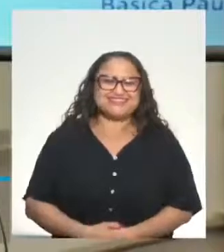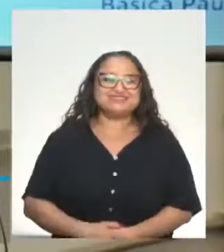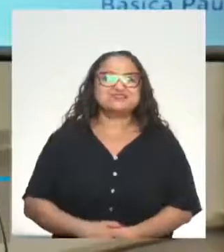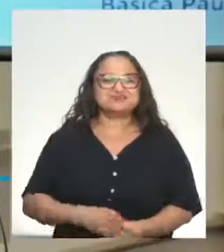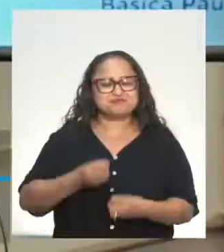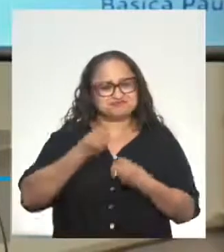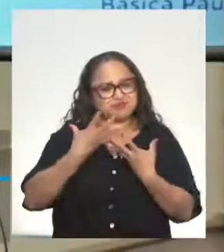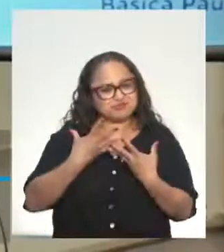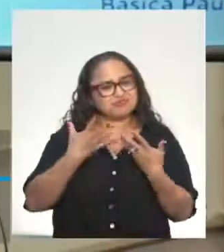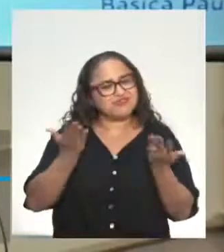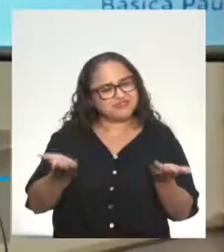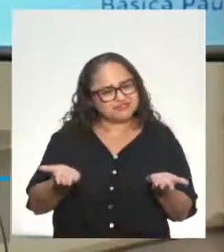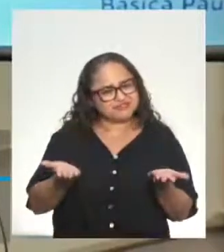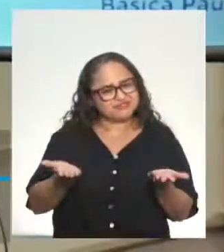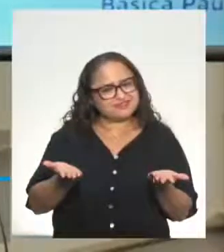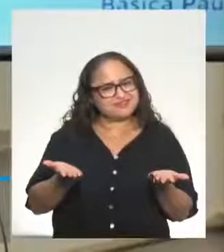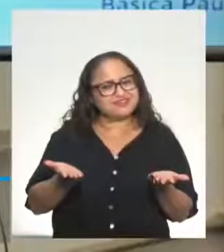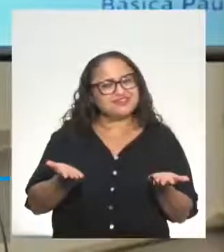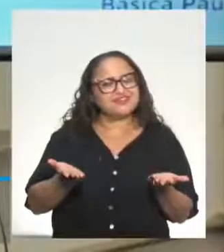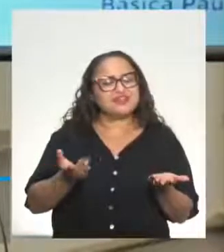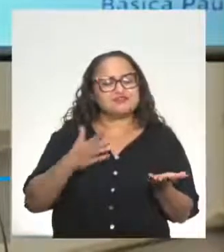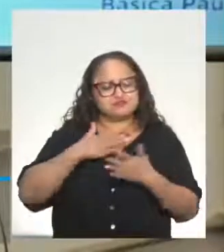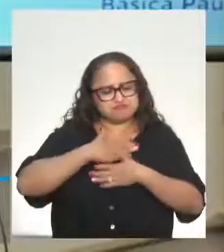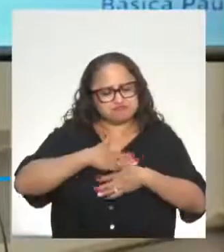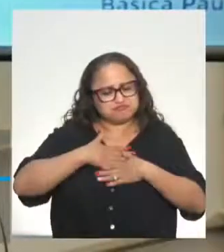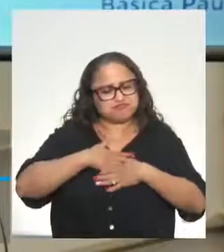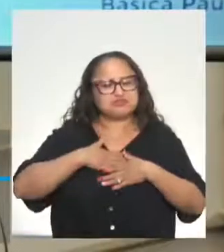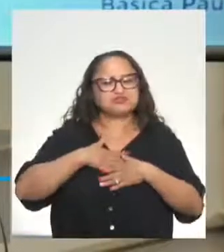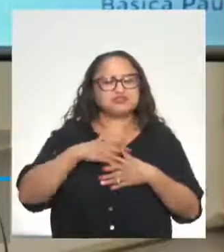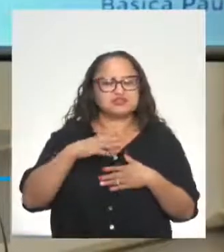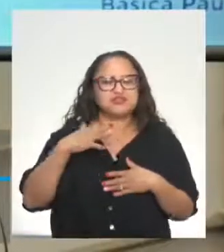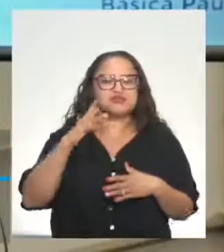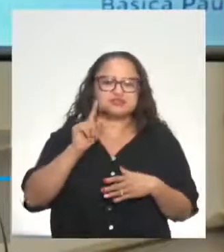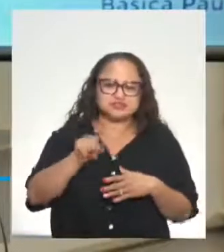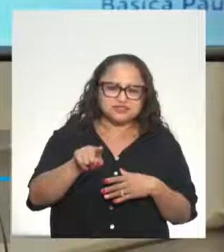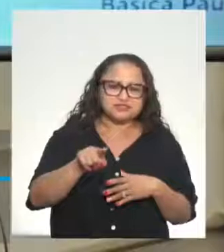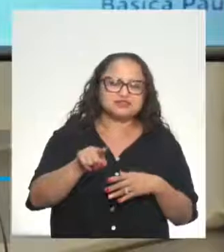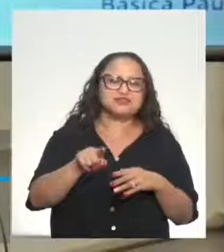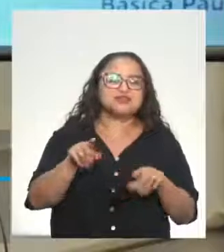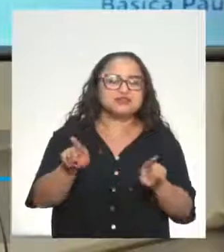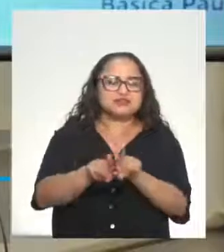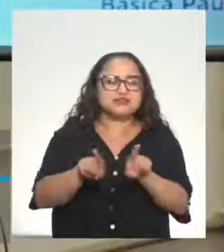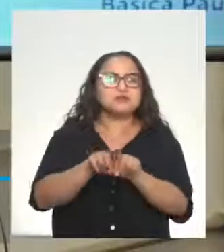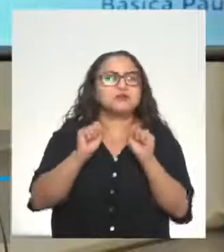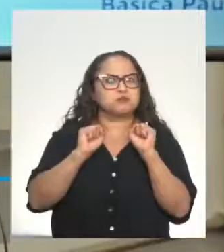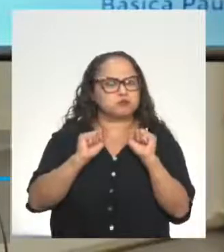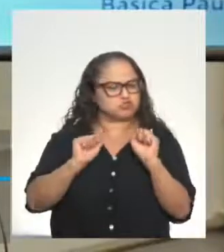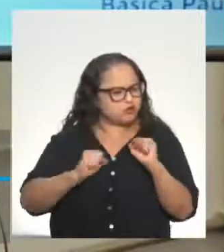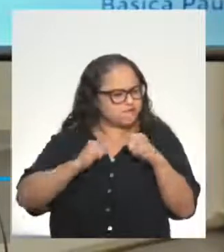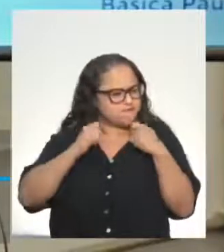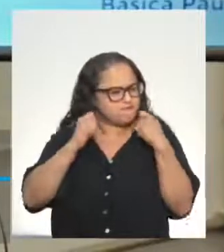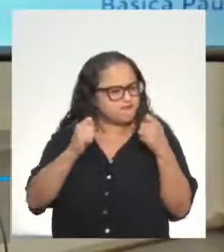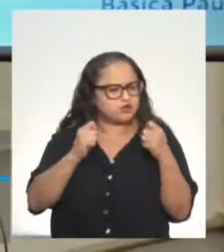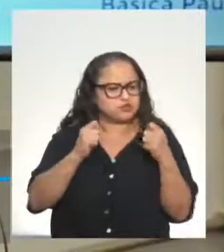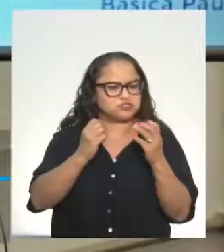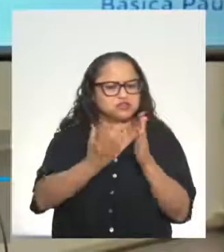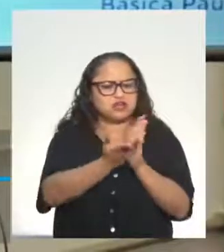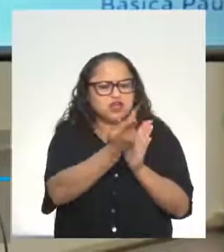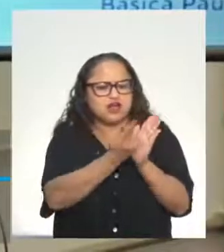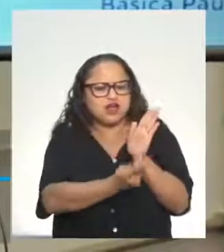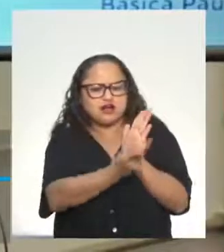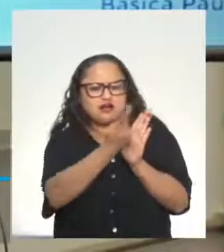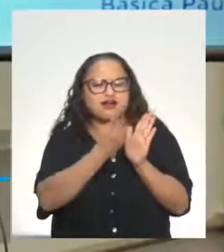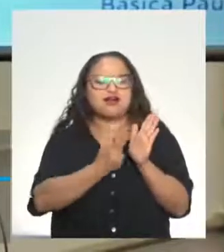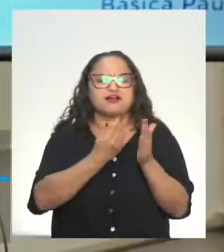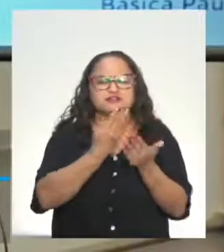Bem, é isso. Realmente espero que vocês tenham gostado dessa técnica. Ela pode potencializar as aulas de artes, de matemática,